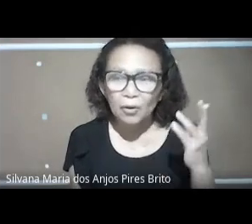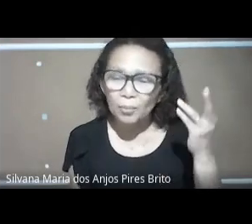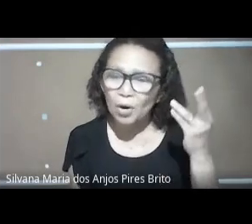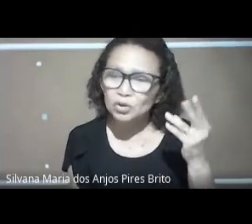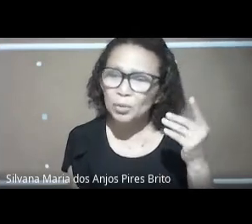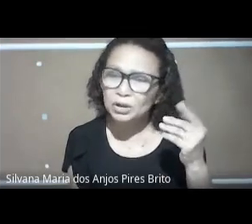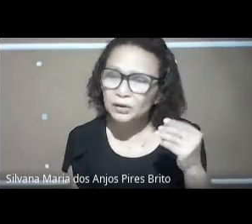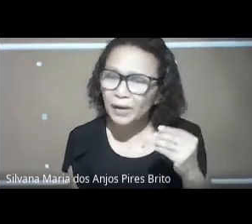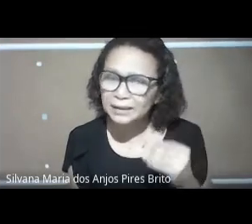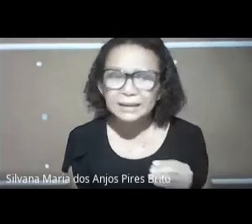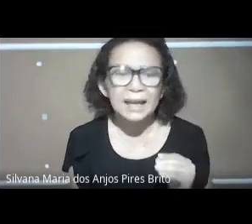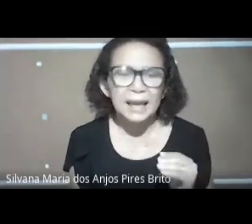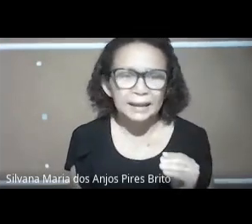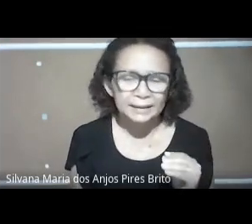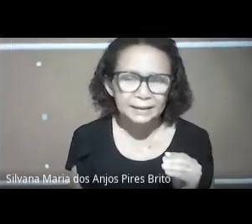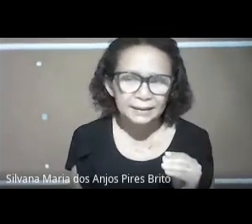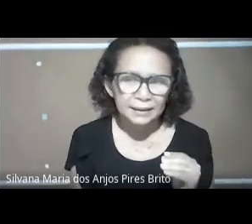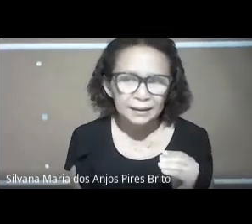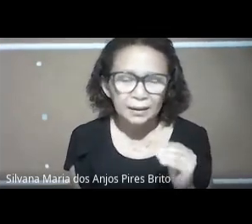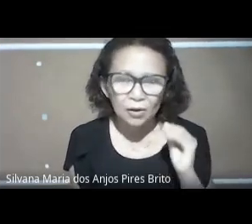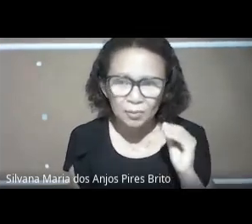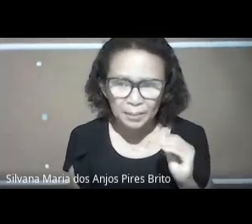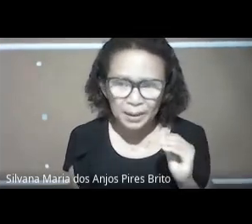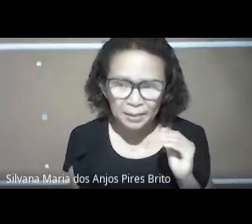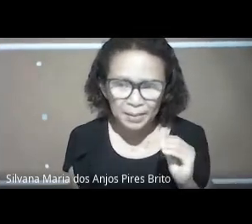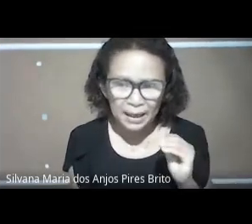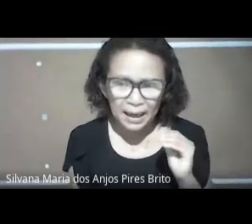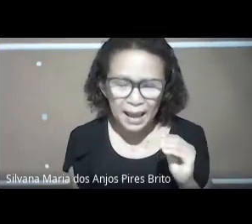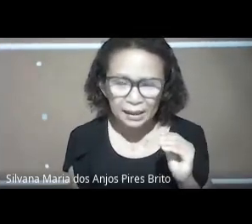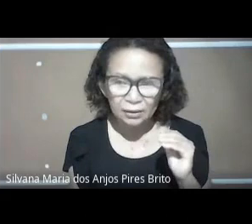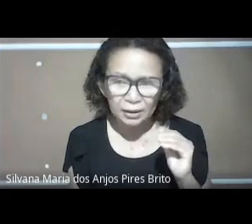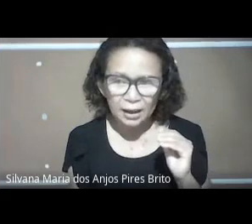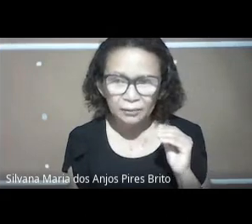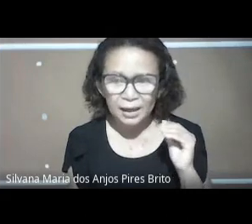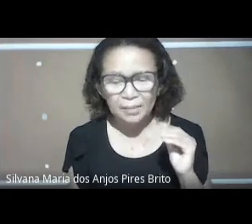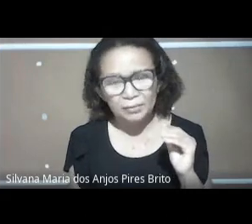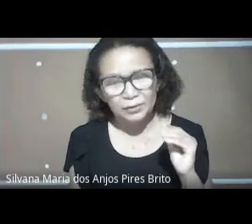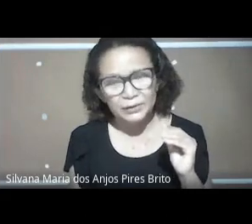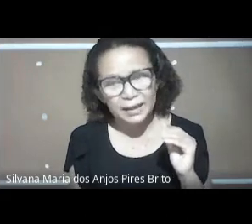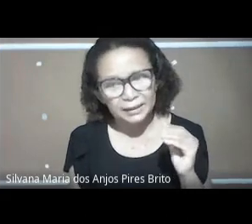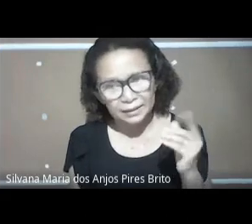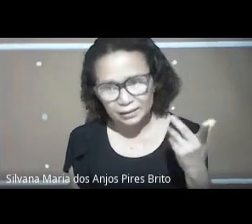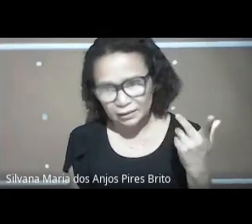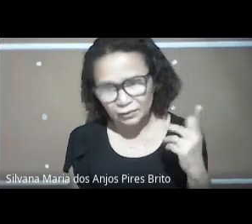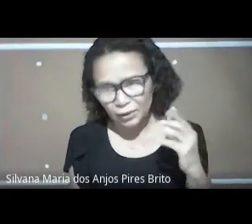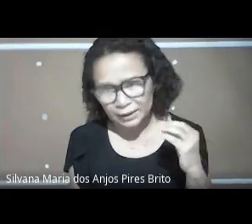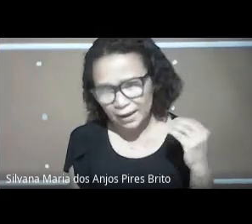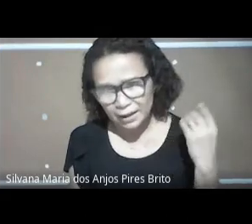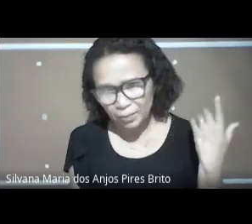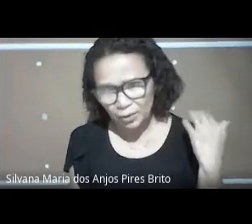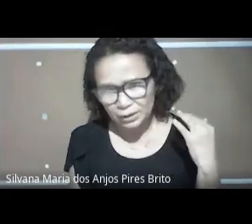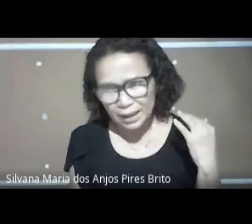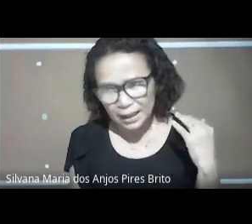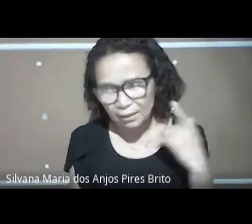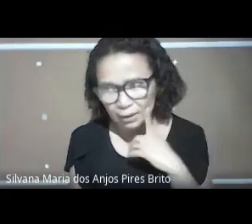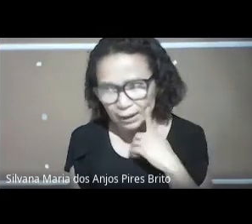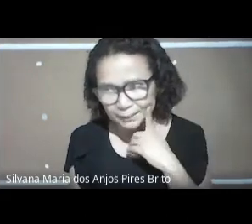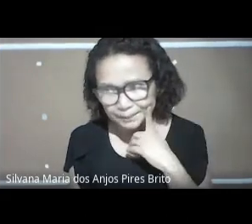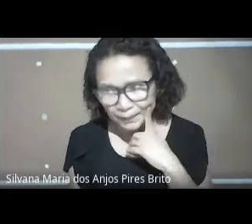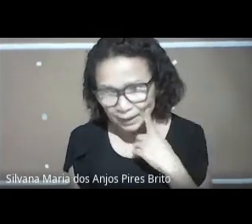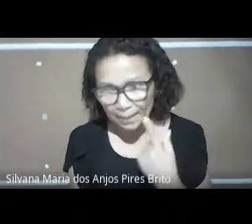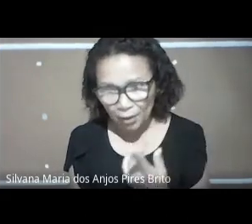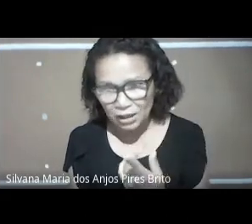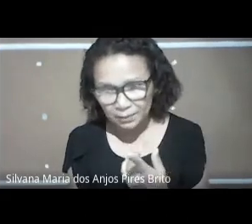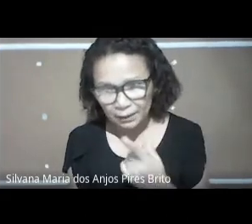é composto por diversas regras. A primeira regra que eu quero falar para vocês, vou até depois